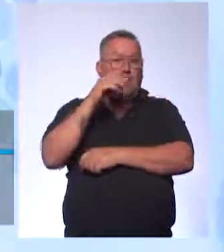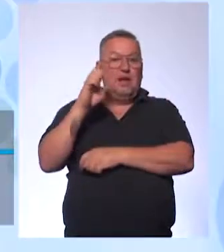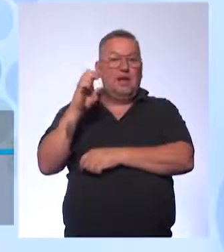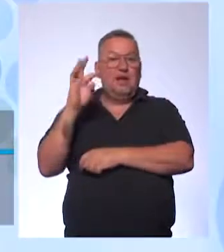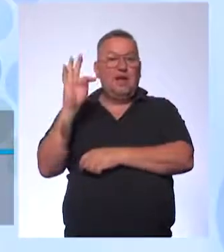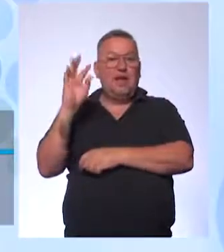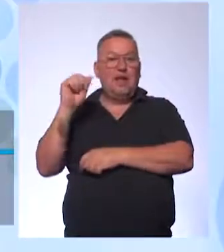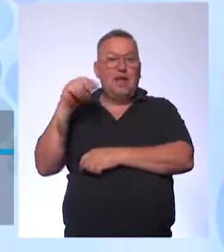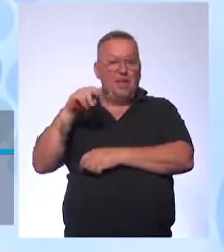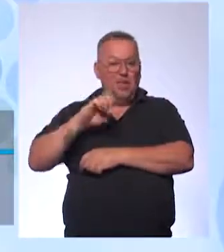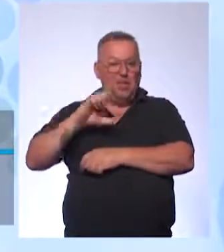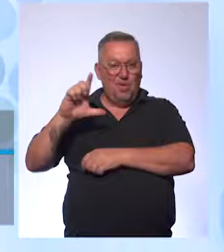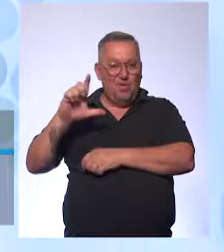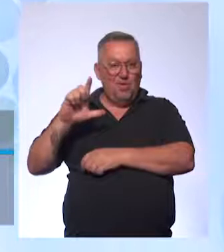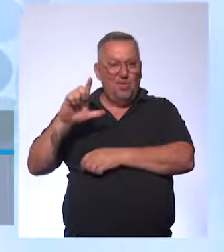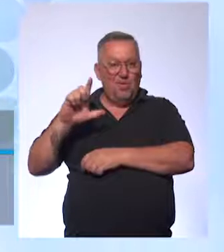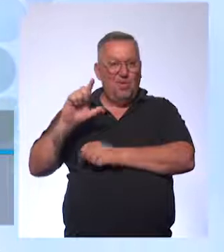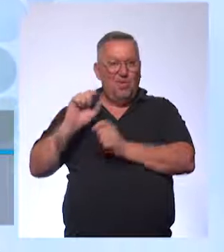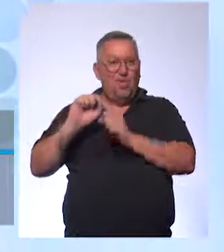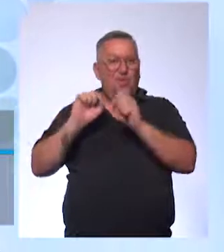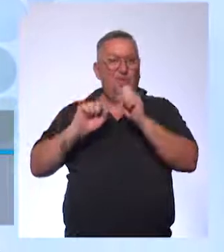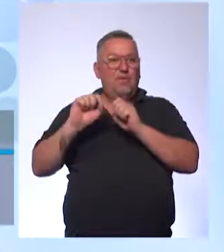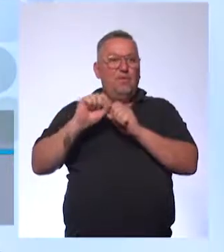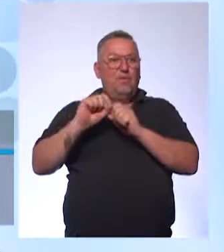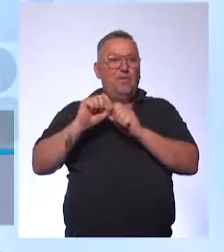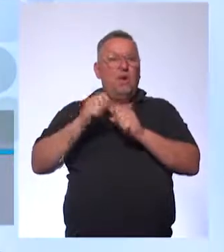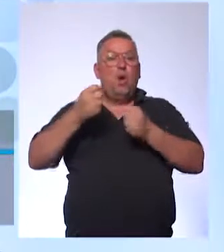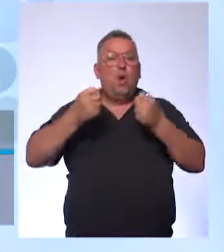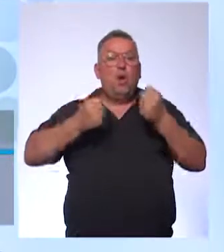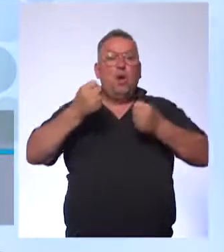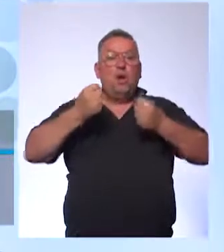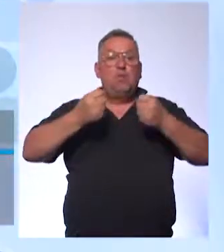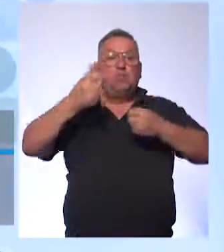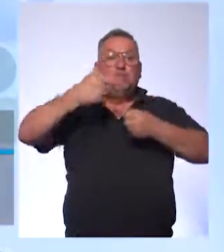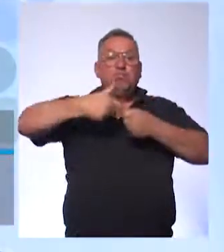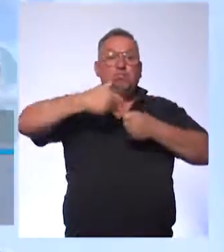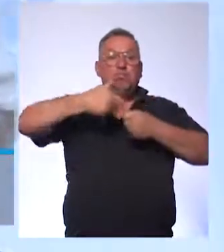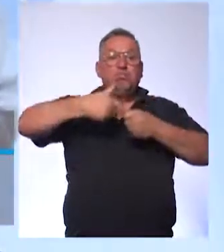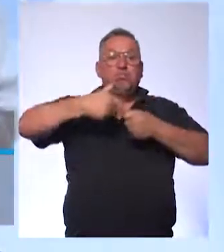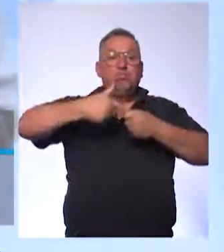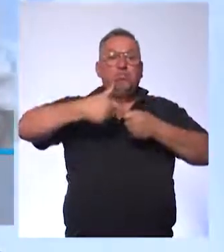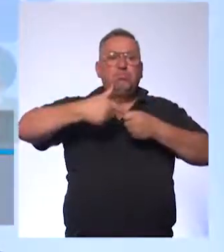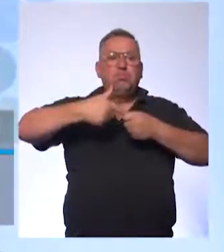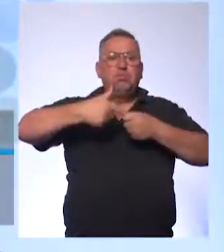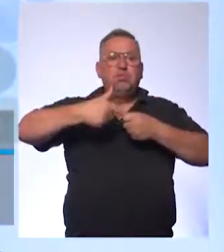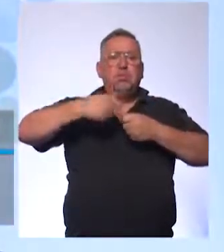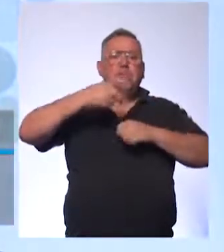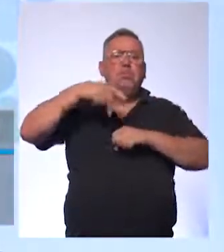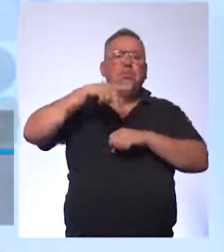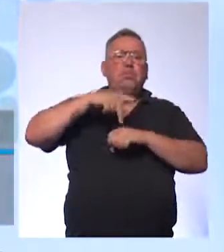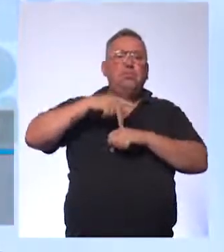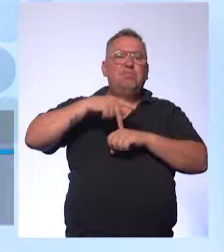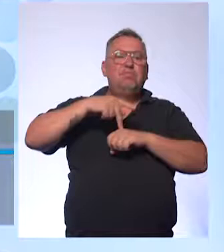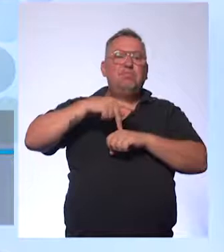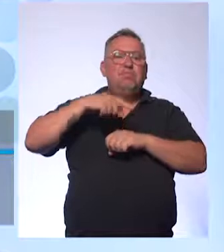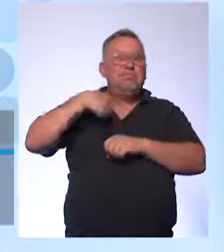é um álcool, para fazer o carro se movimentar com esse álcool. Vocês sabem que país foi esse? O nosso querido Brasil. Tá, a